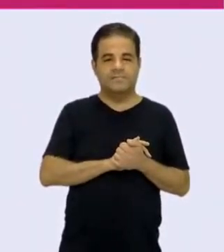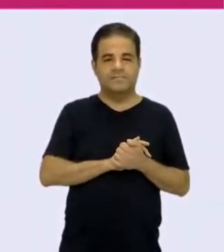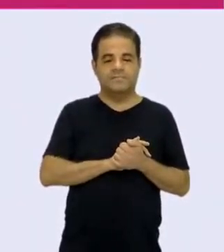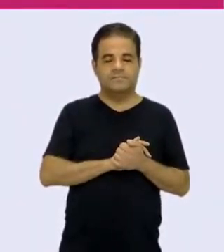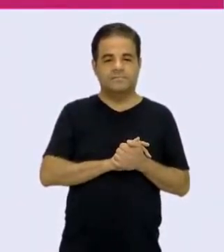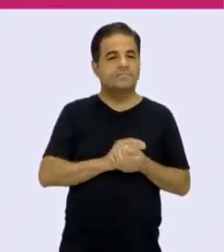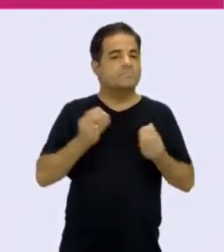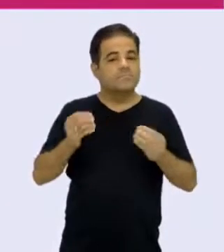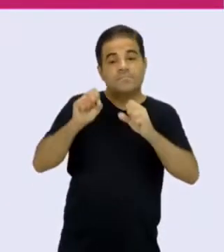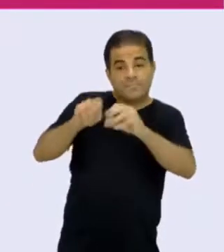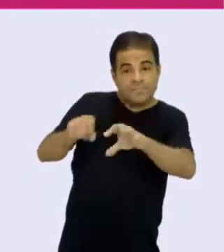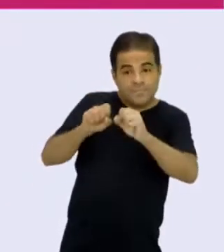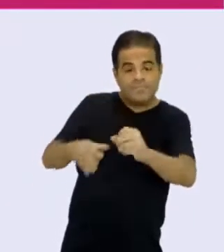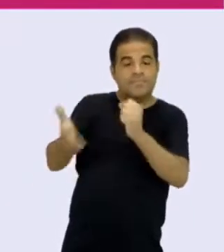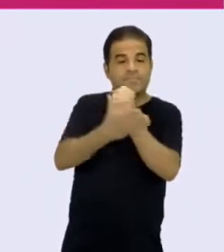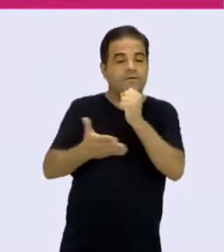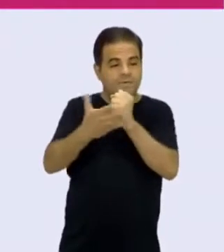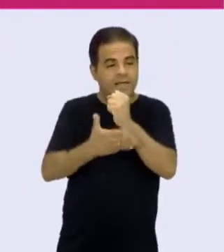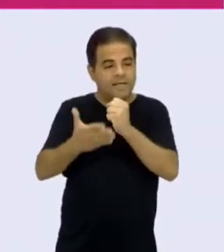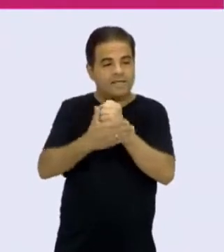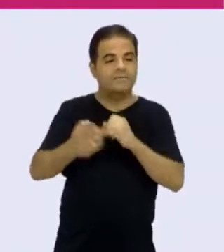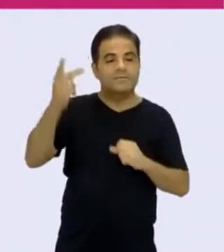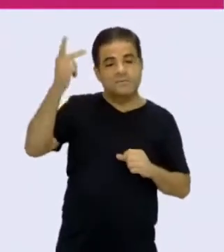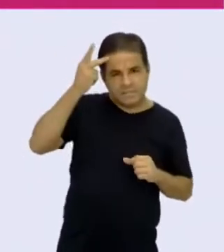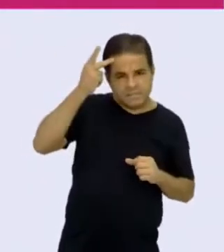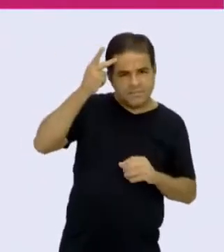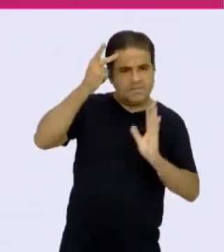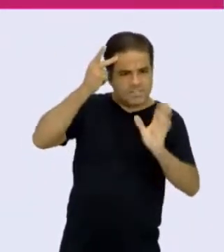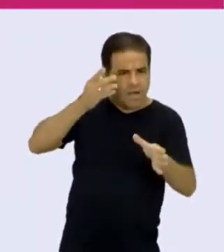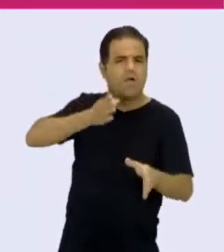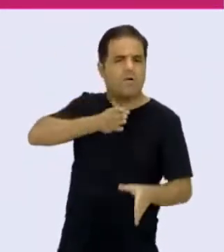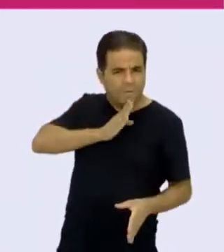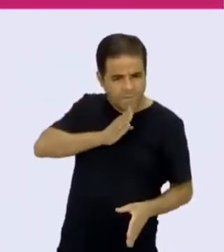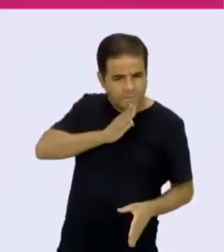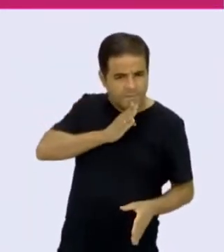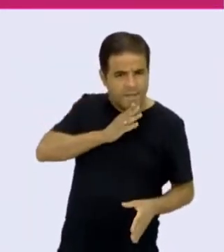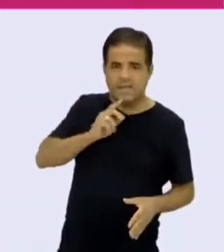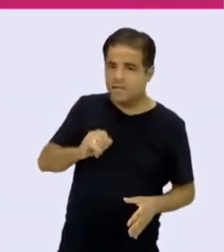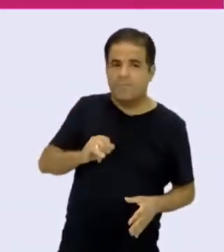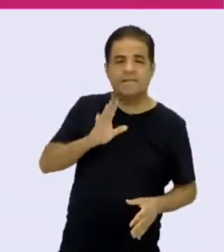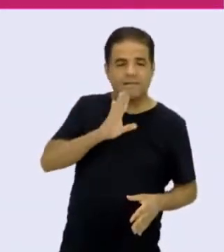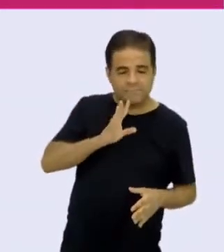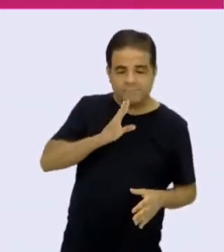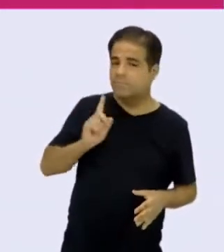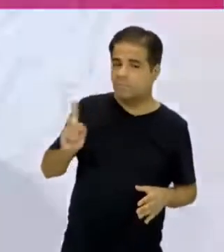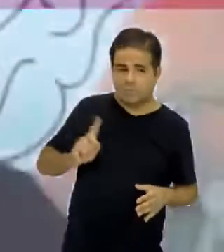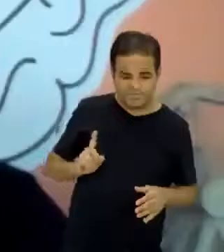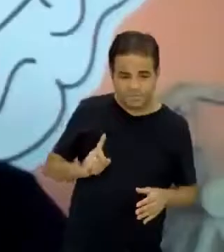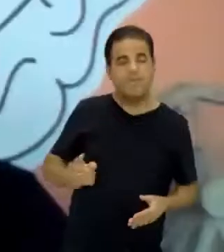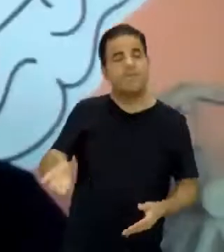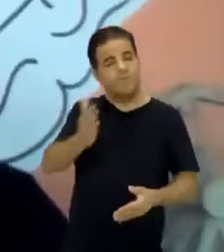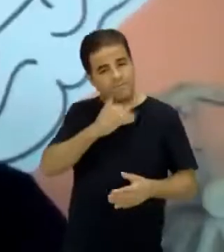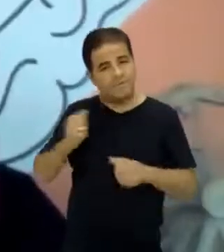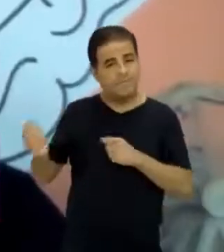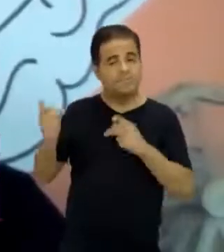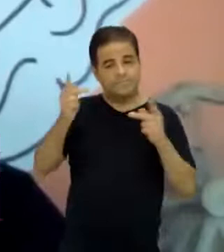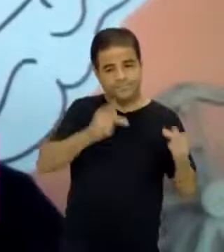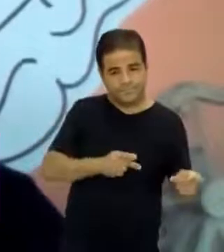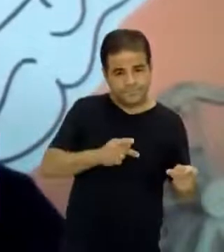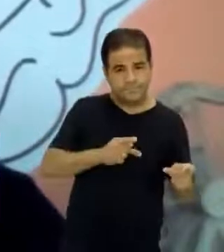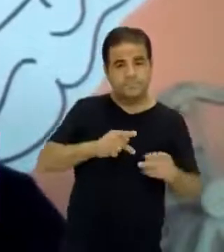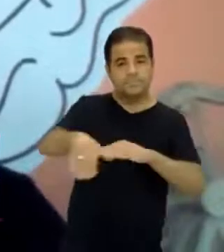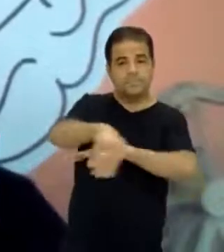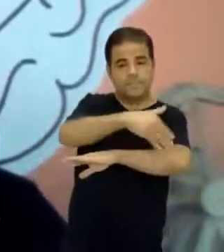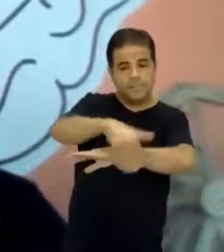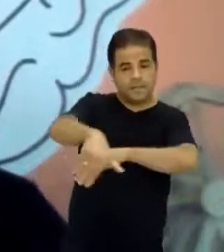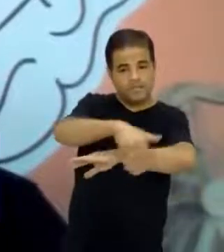para a Educação Básica Paulista. Você já conhece? Caso não conheça, venha nos visitar. Ficamos na rua Padre